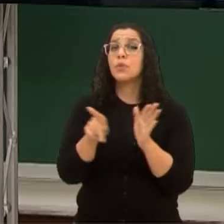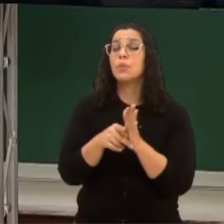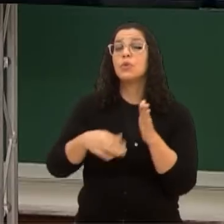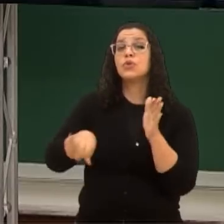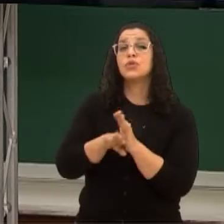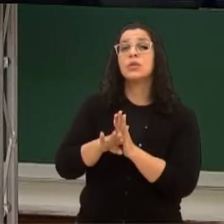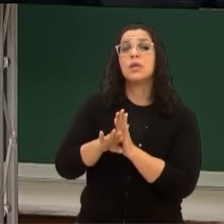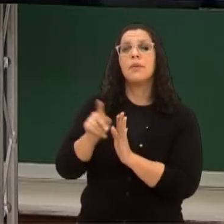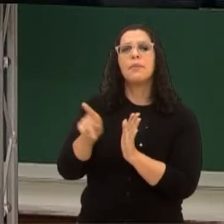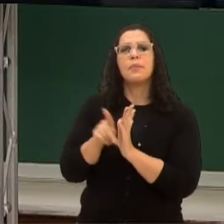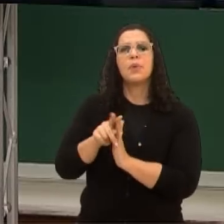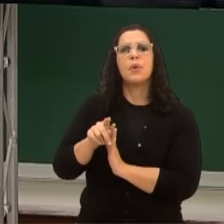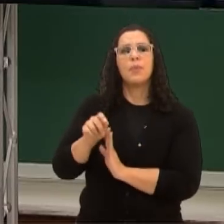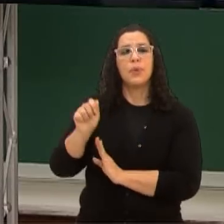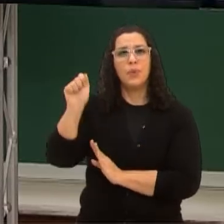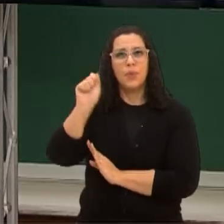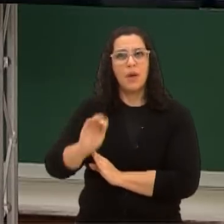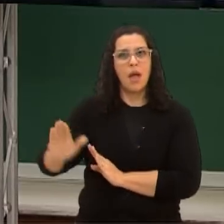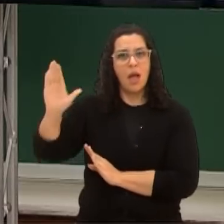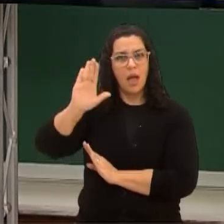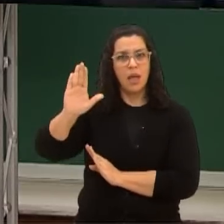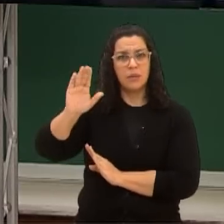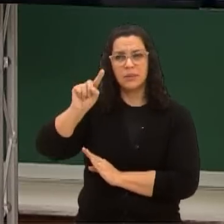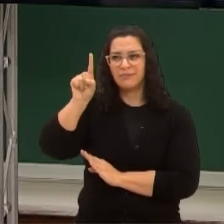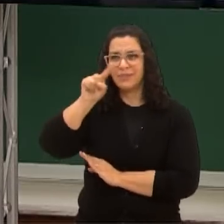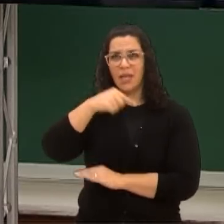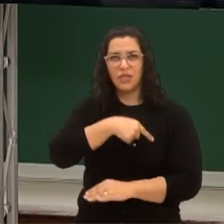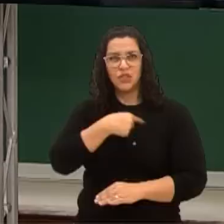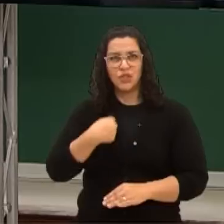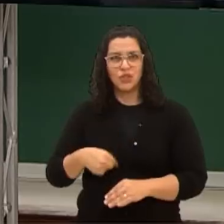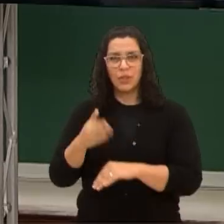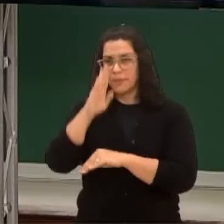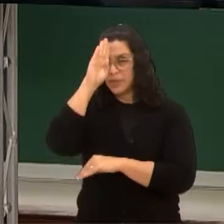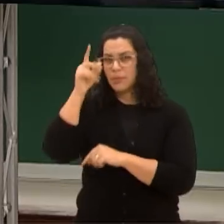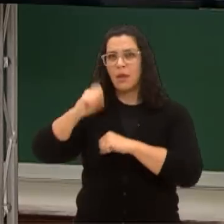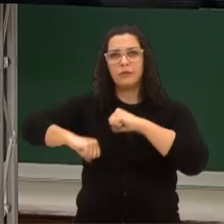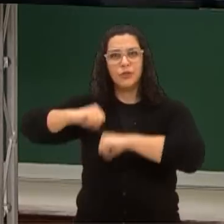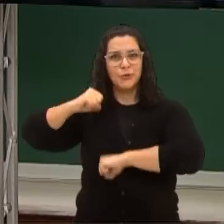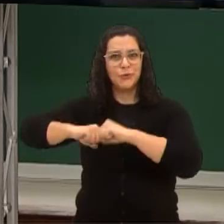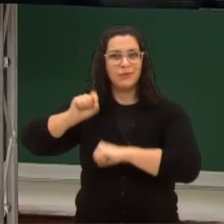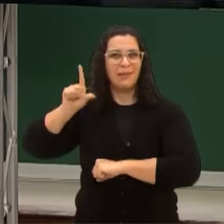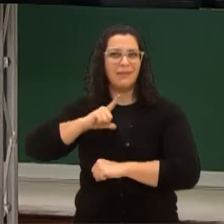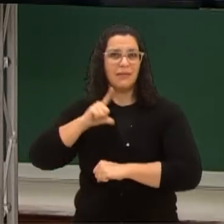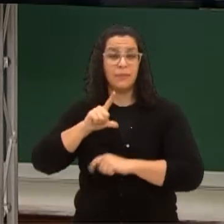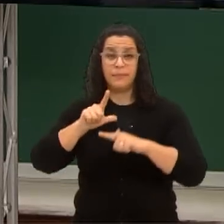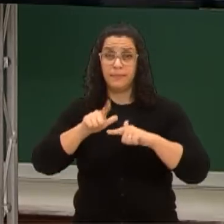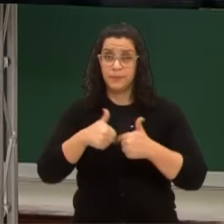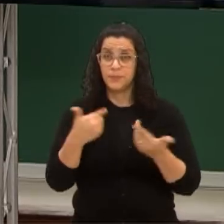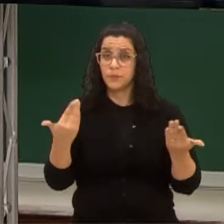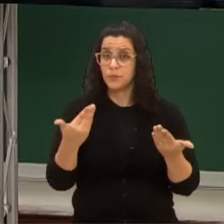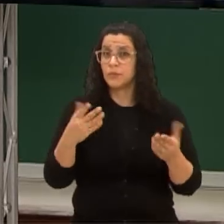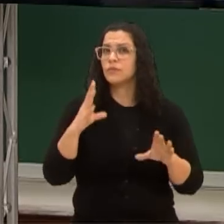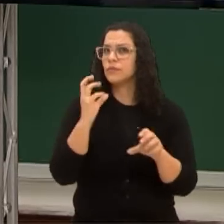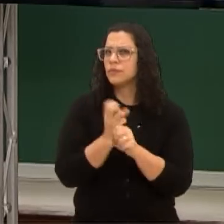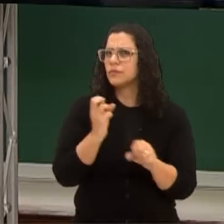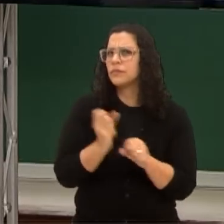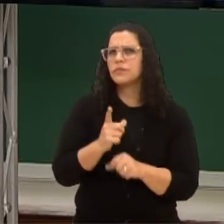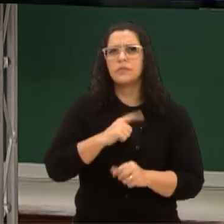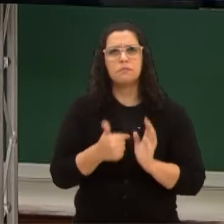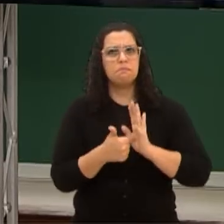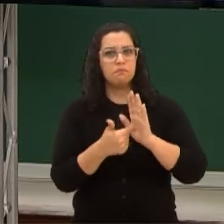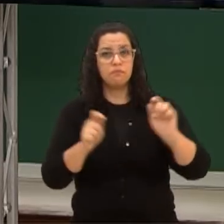do sudeste da Ásia, dando um destaque então para a China. E isso é resultado